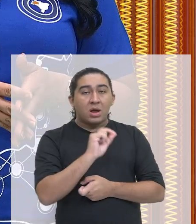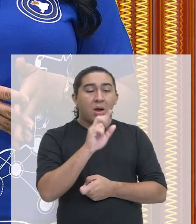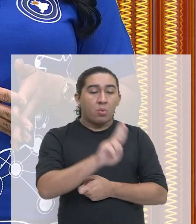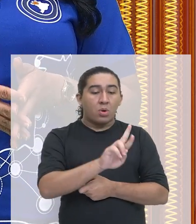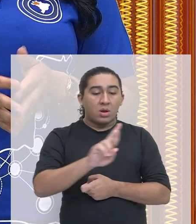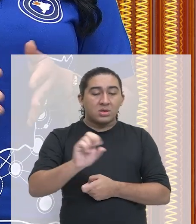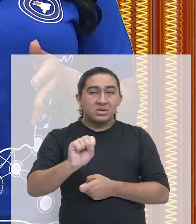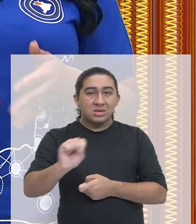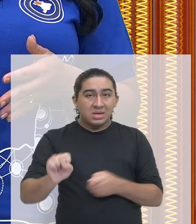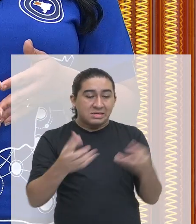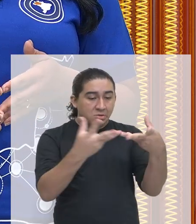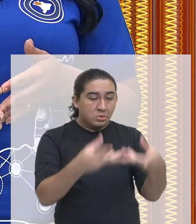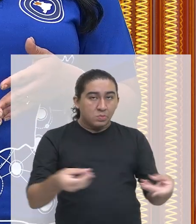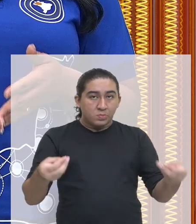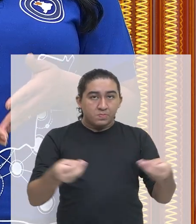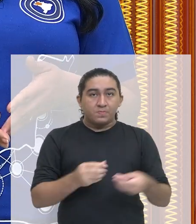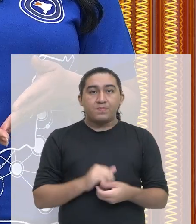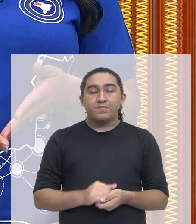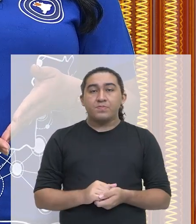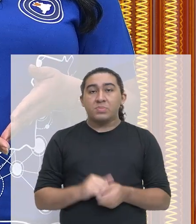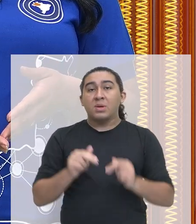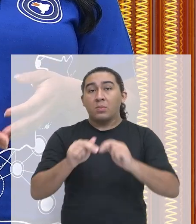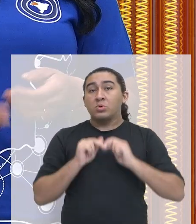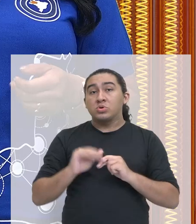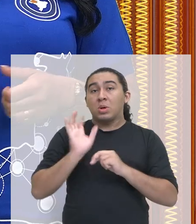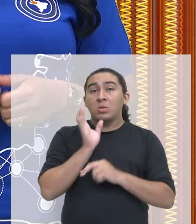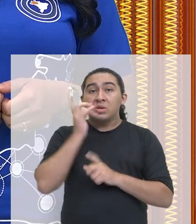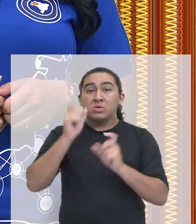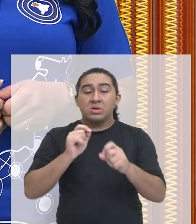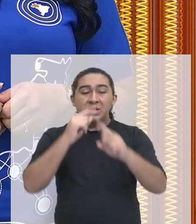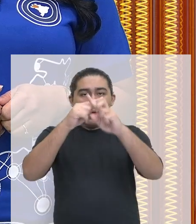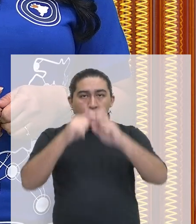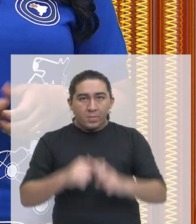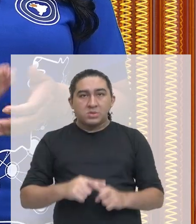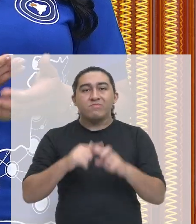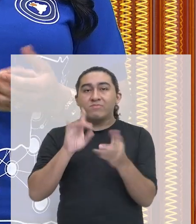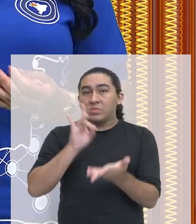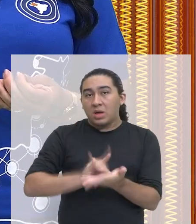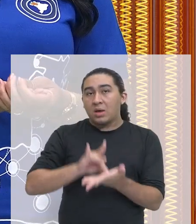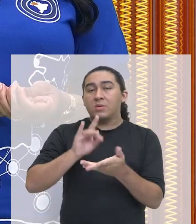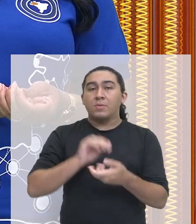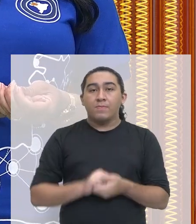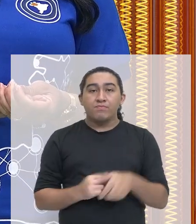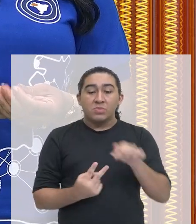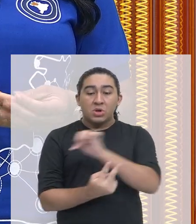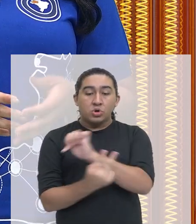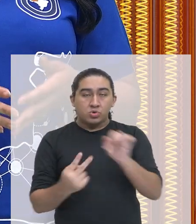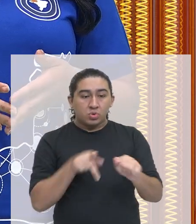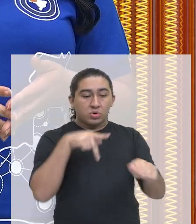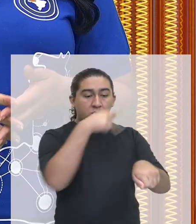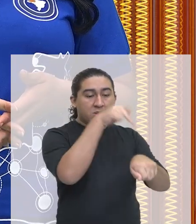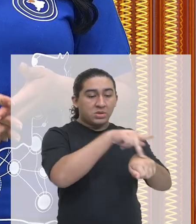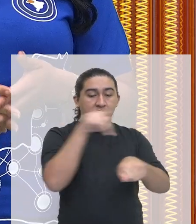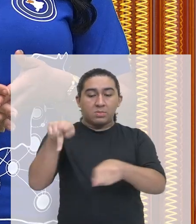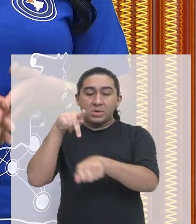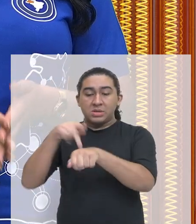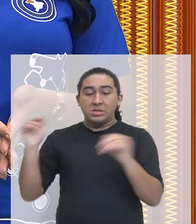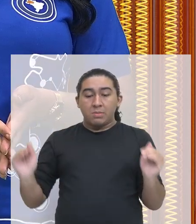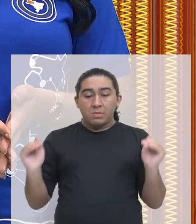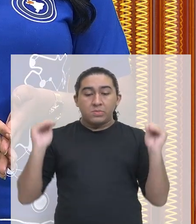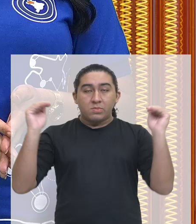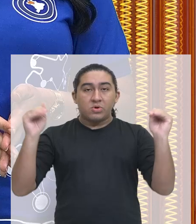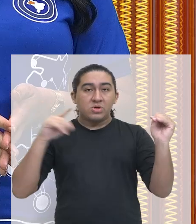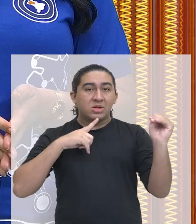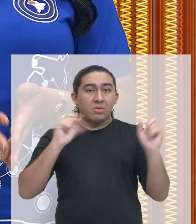que é quando tem aí a dissolução da União Soviética de fato. Isso envolve a competição intensa entre as